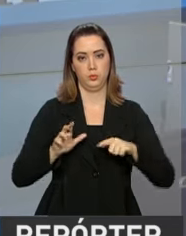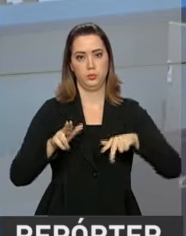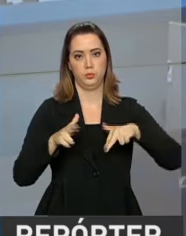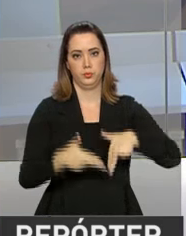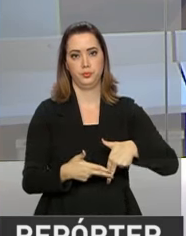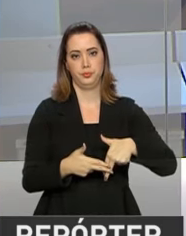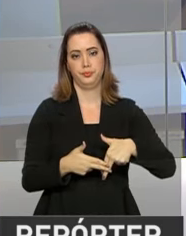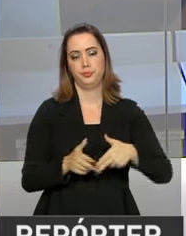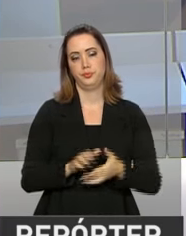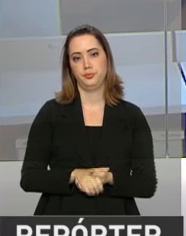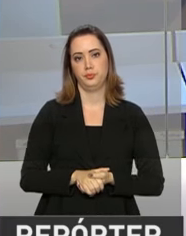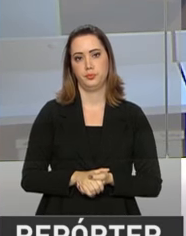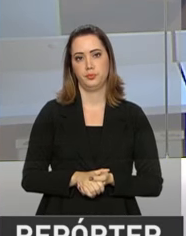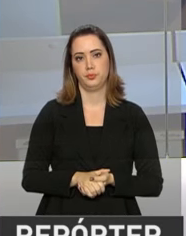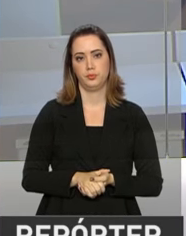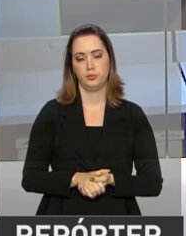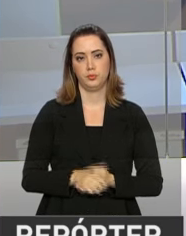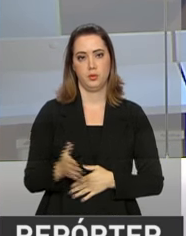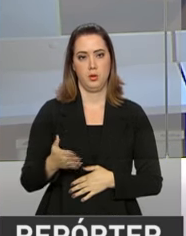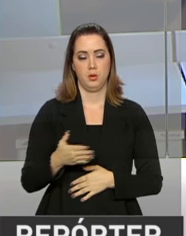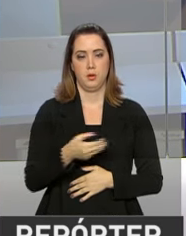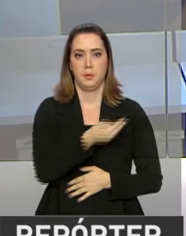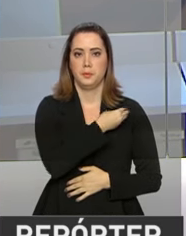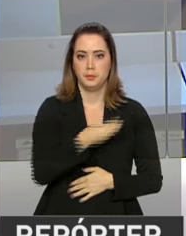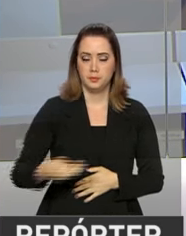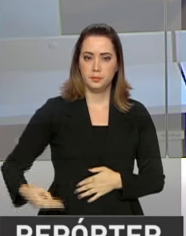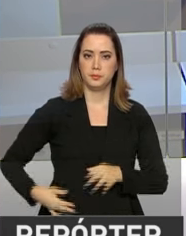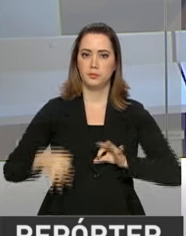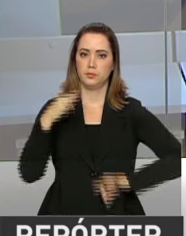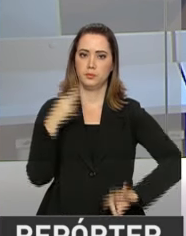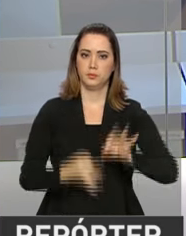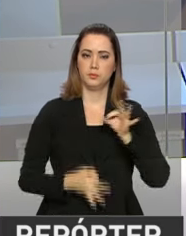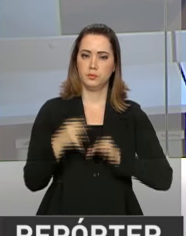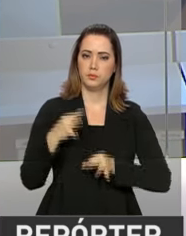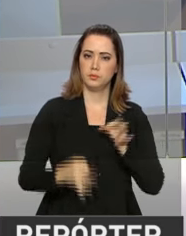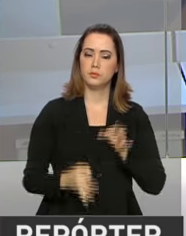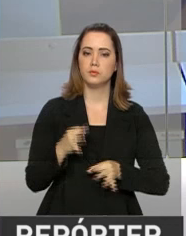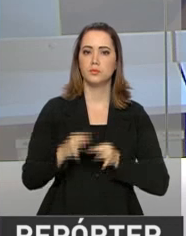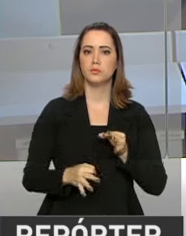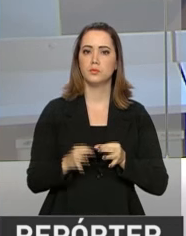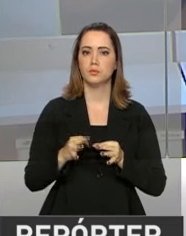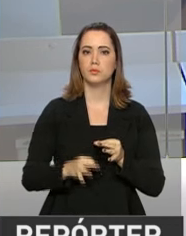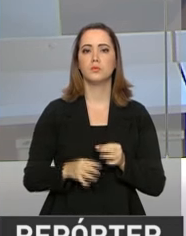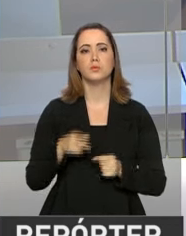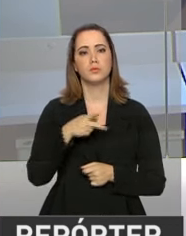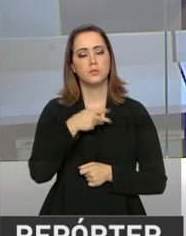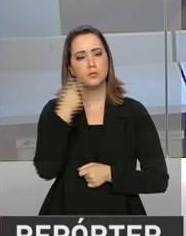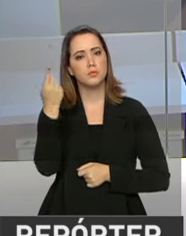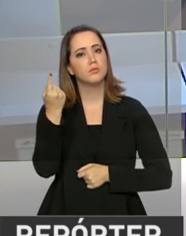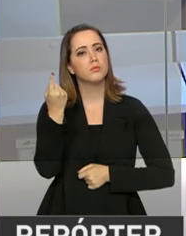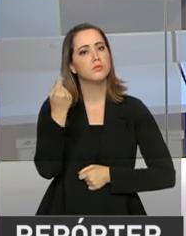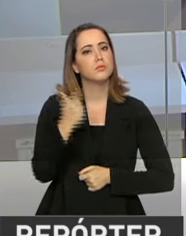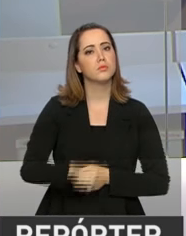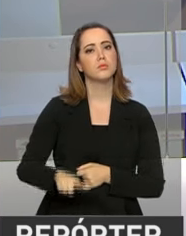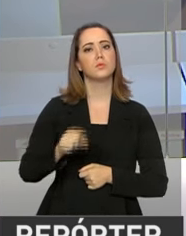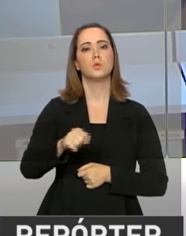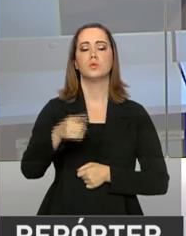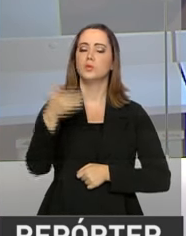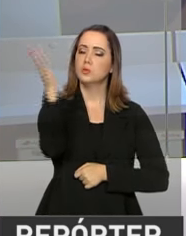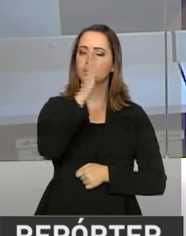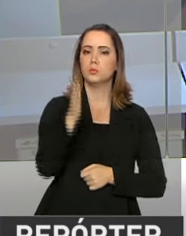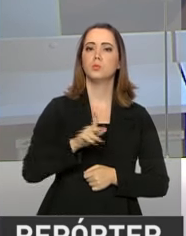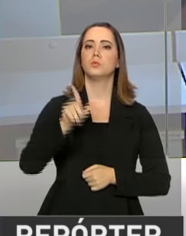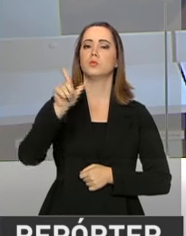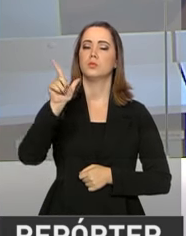terrorismo. E o ministro da Justiça e Cidadania, Alexandre de Moraes, reforçou que o Brasil está preparado